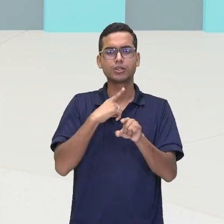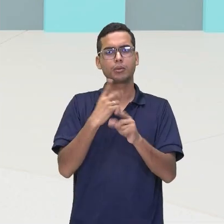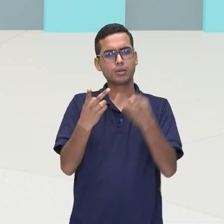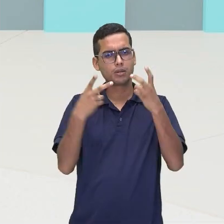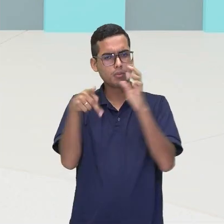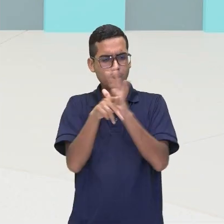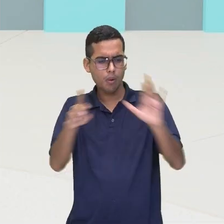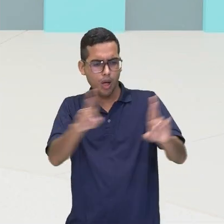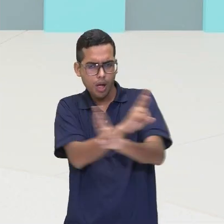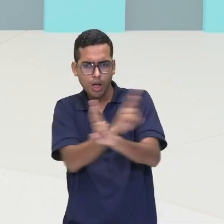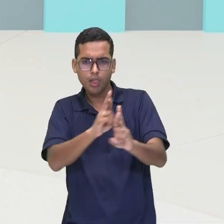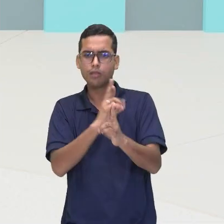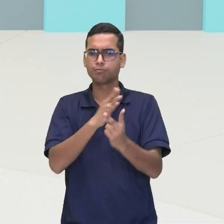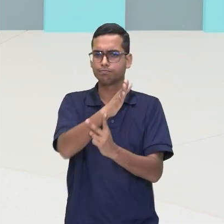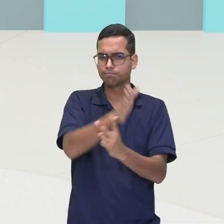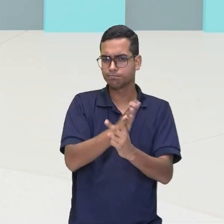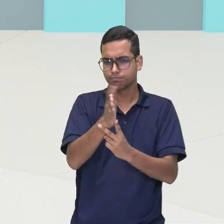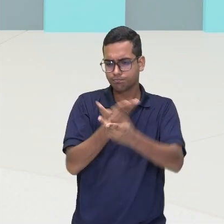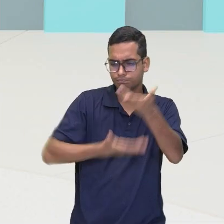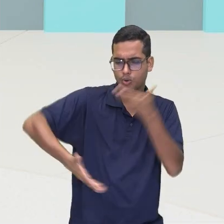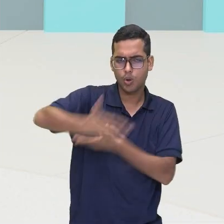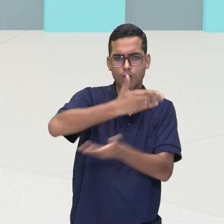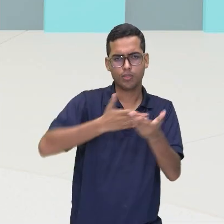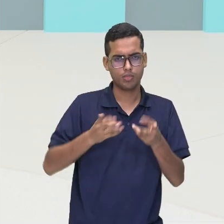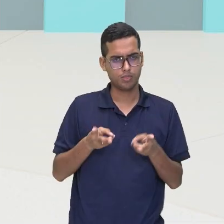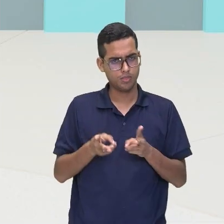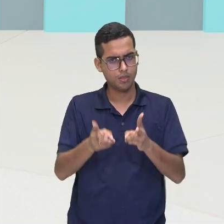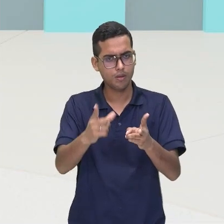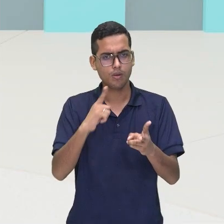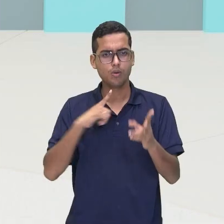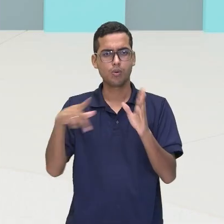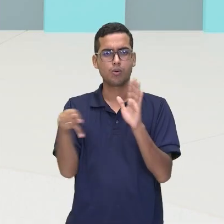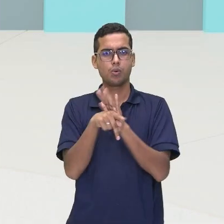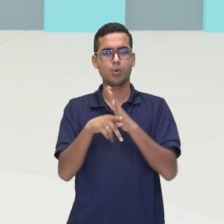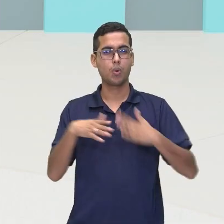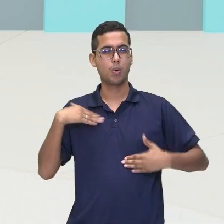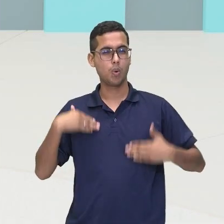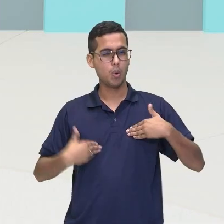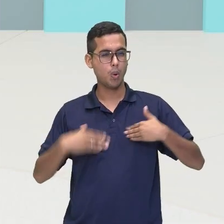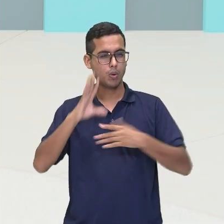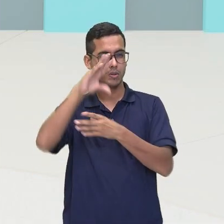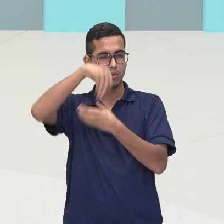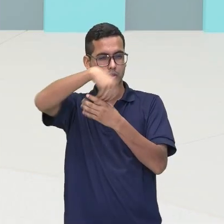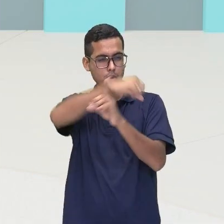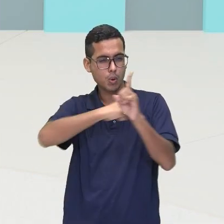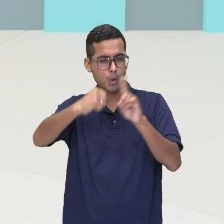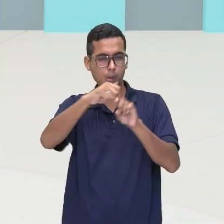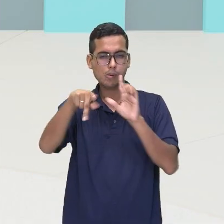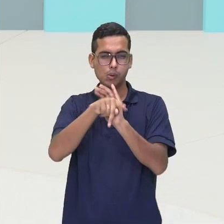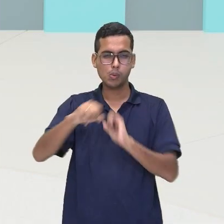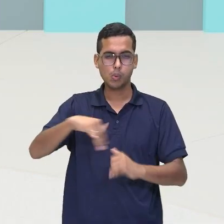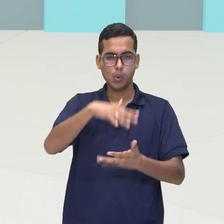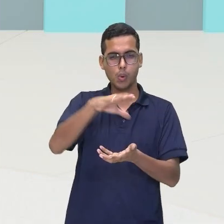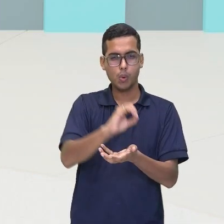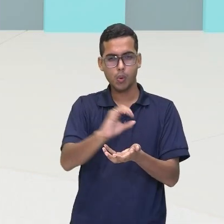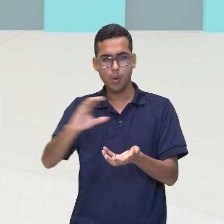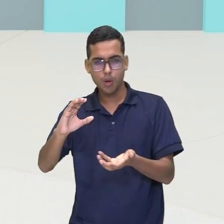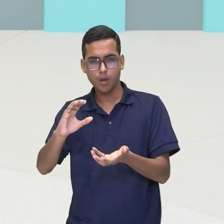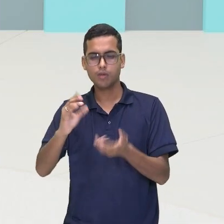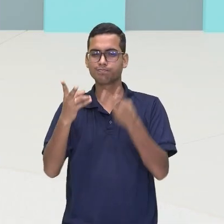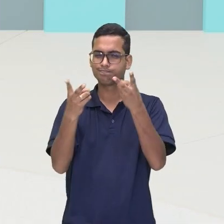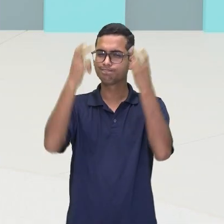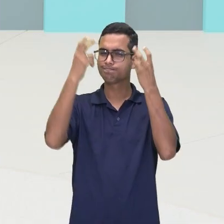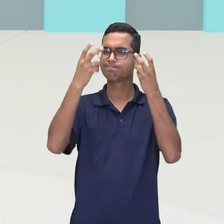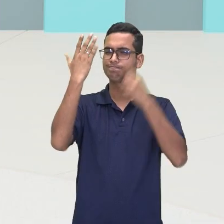dupla, tá? Então, o isolamento do corpo nas sociedades ocidentais provoca a existência de